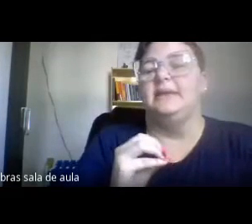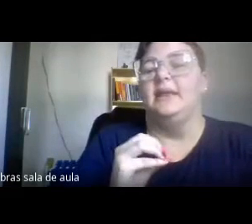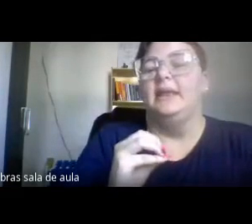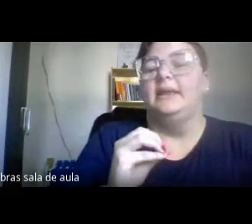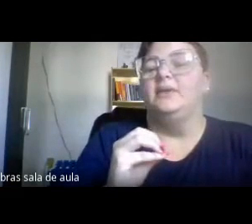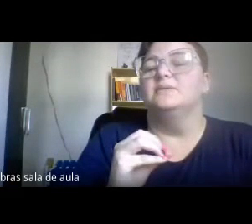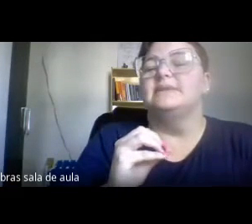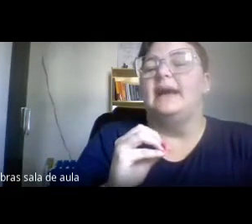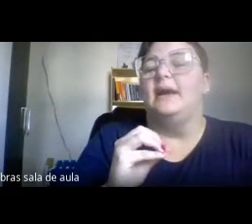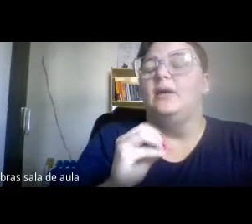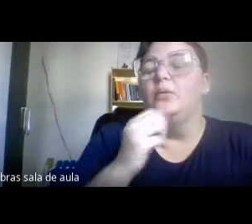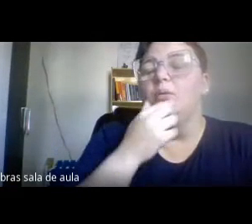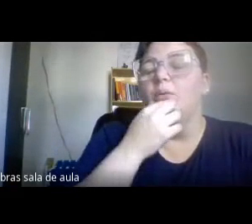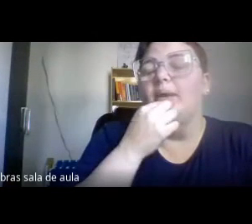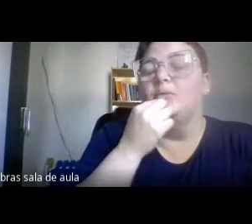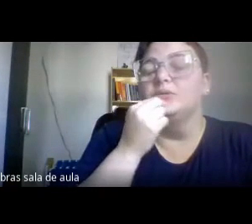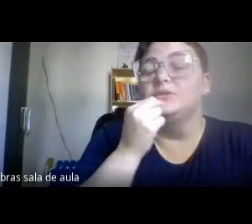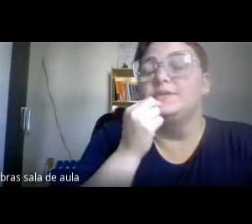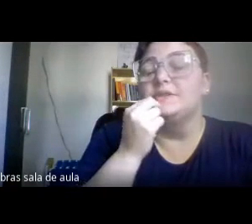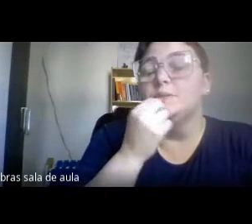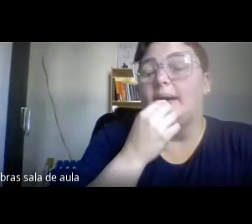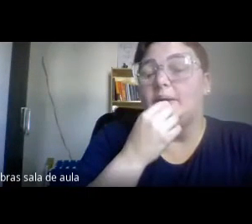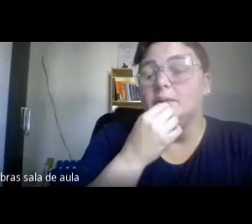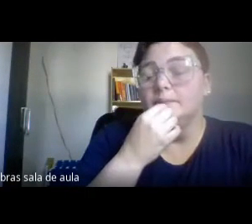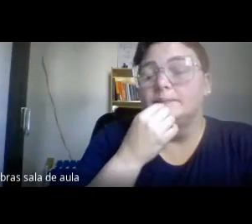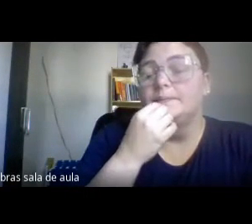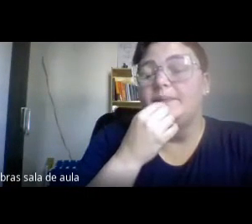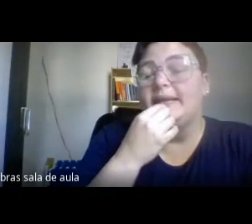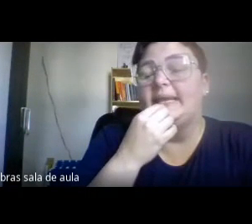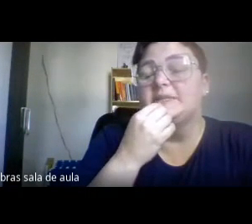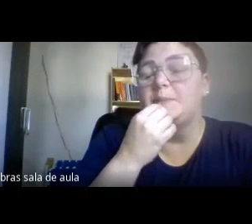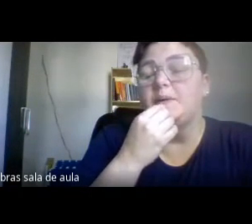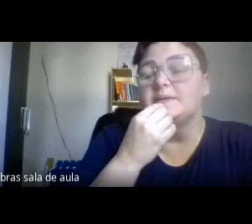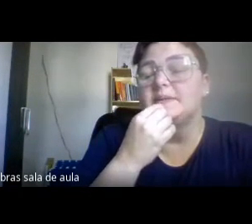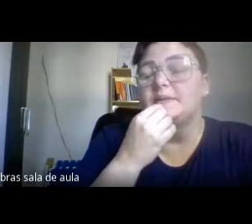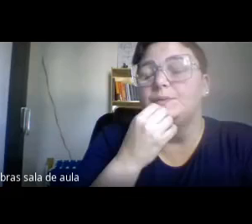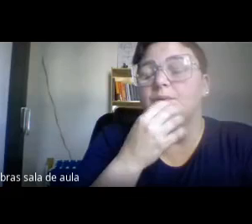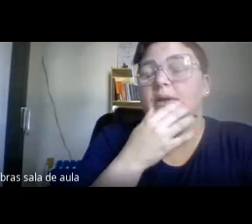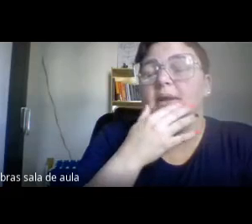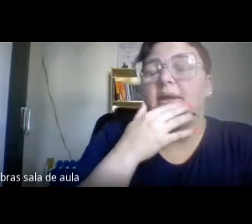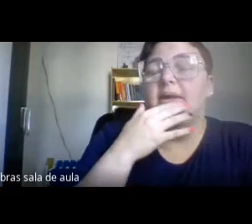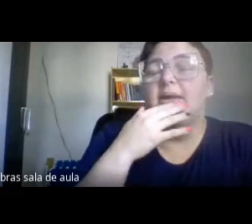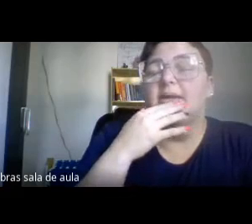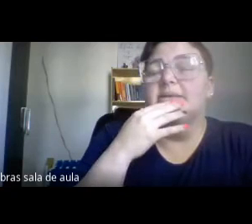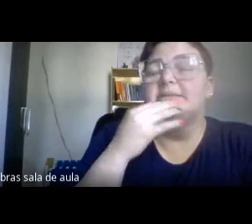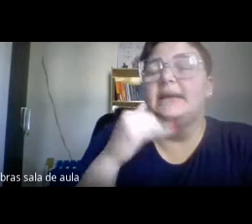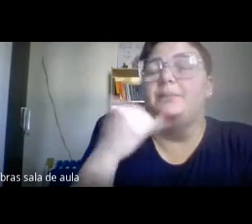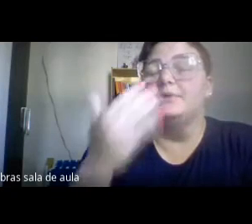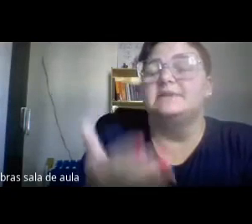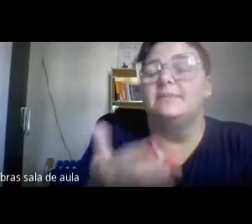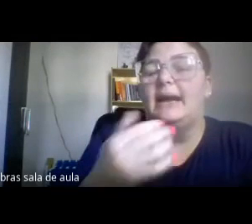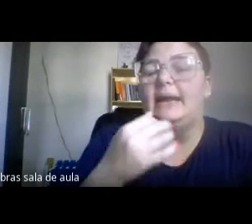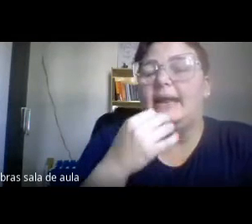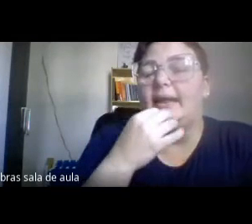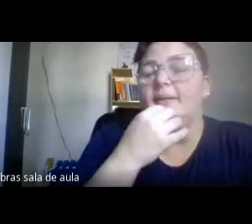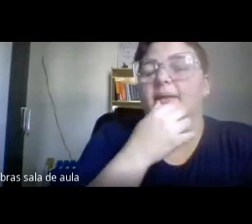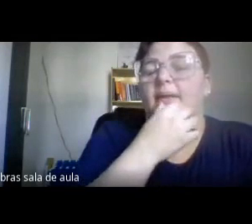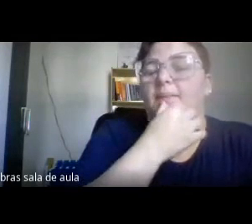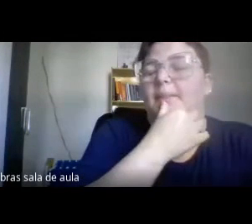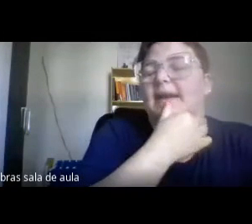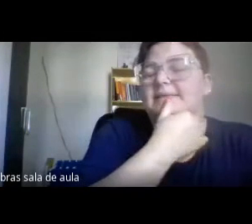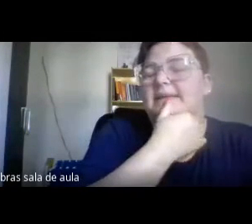assim, e usar o recurso visual para que eles possam se aproximar,